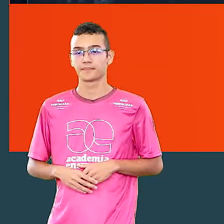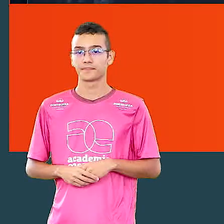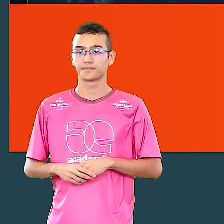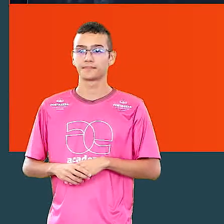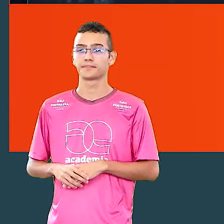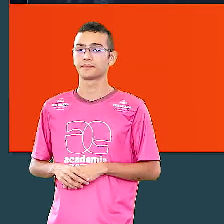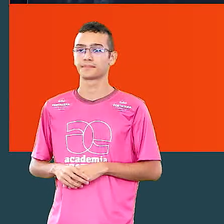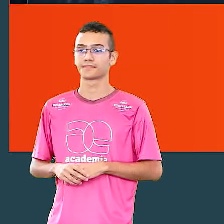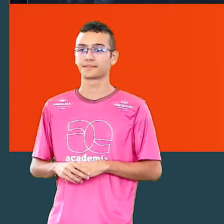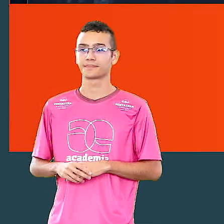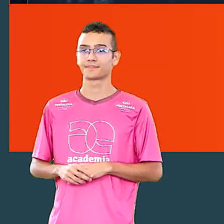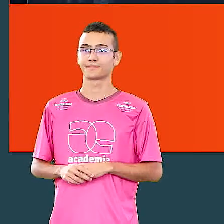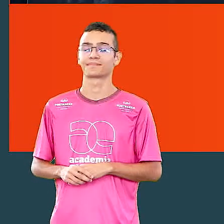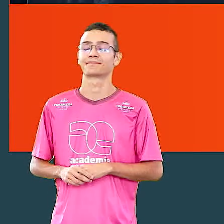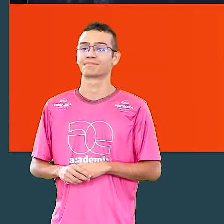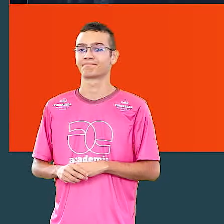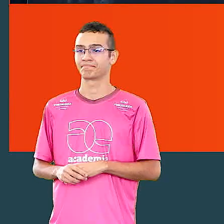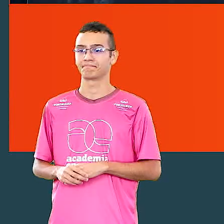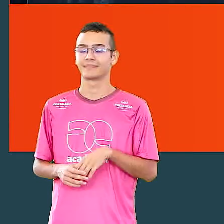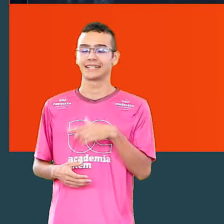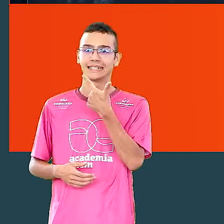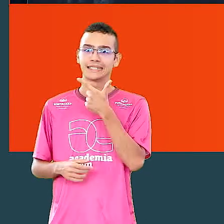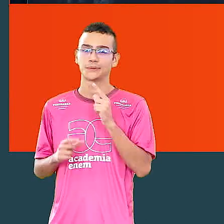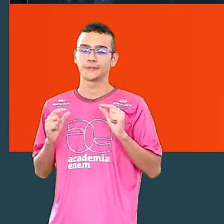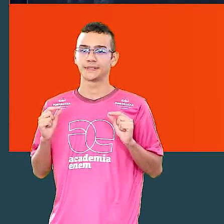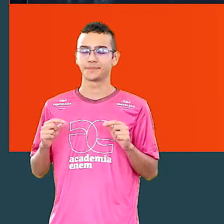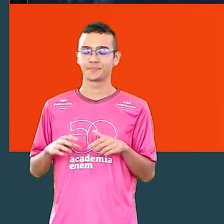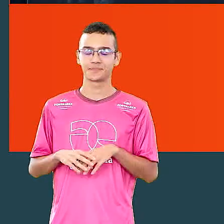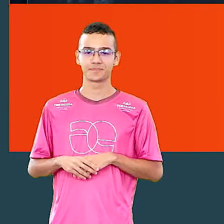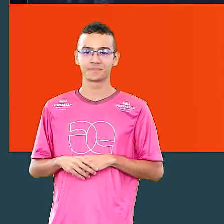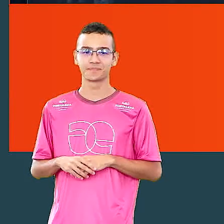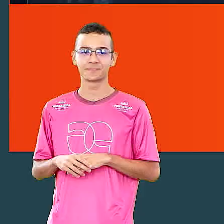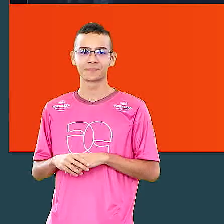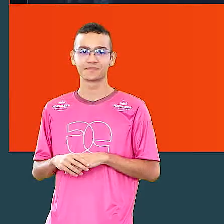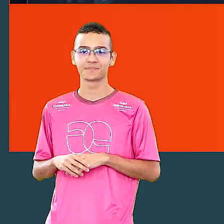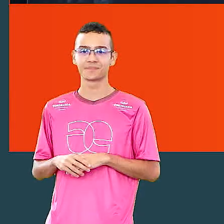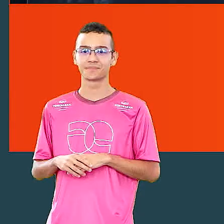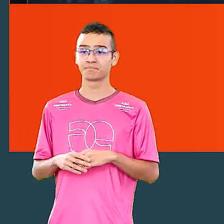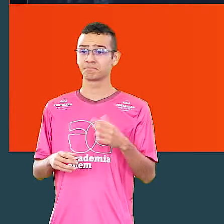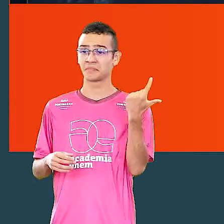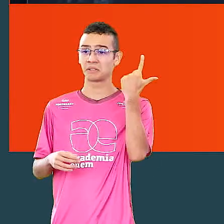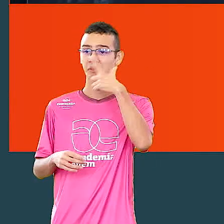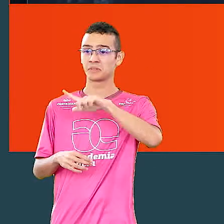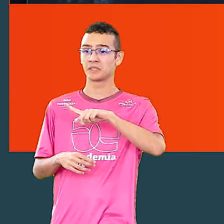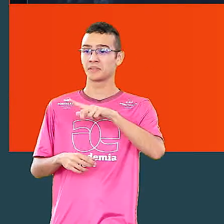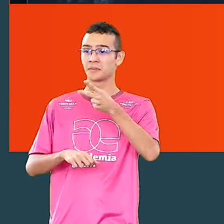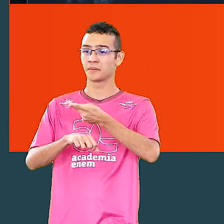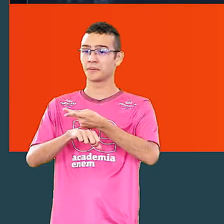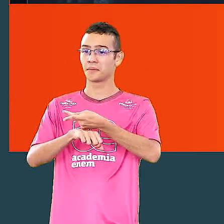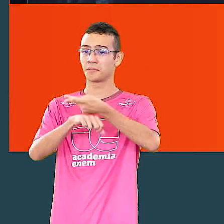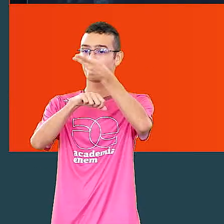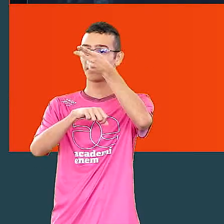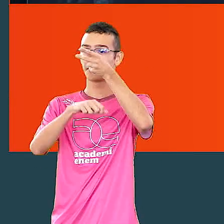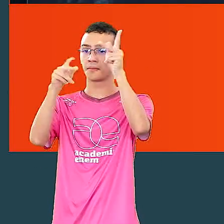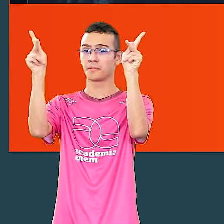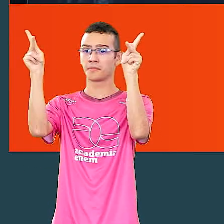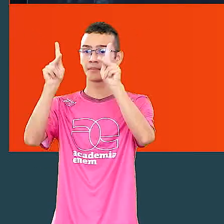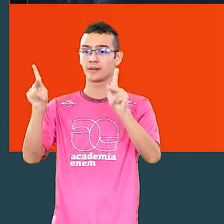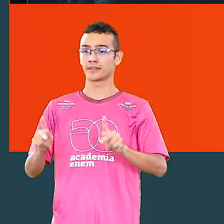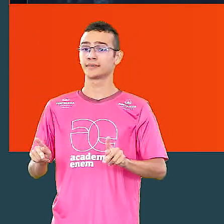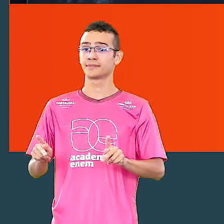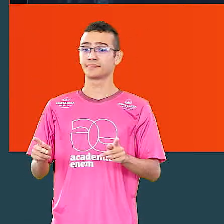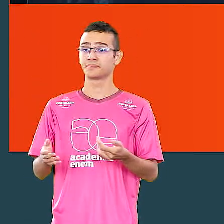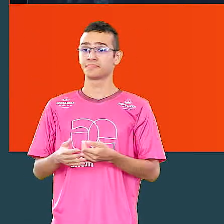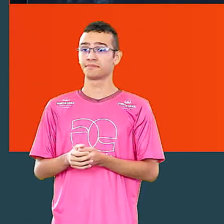cara... é demais, mano, é demais. É demais. O cara ganhou o Nobel da Paz. Aí no discurso dele ele falou, jeito,